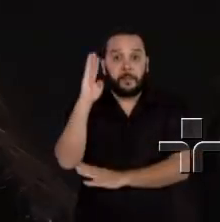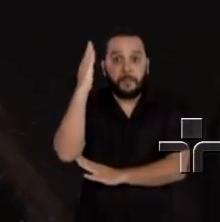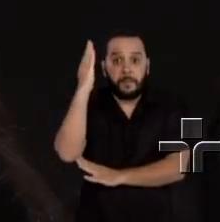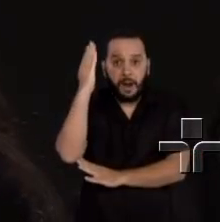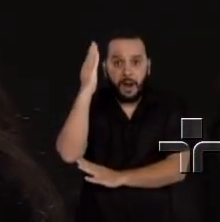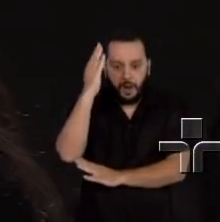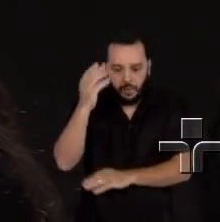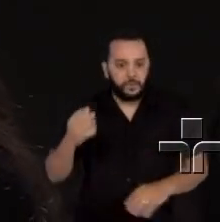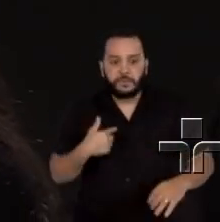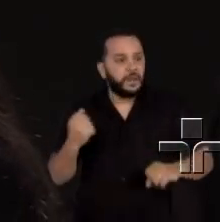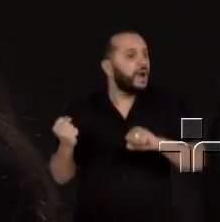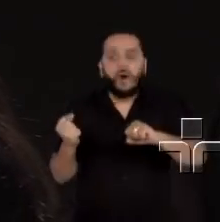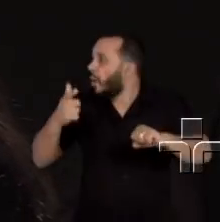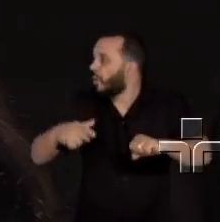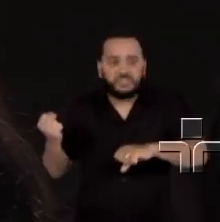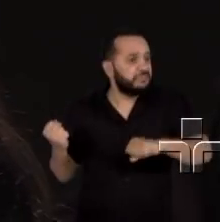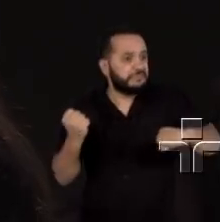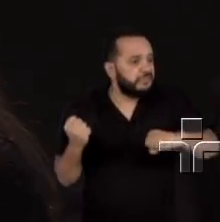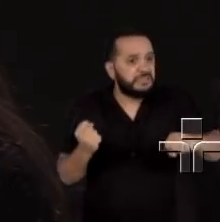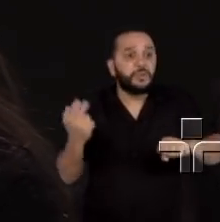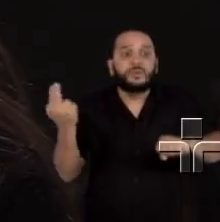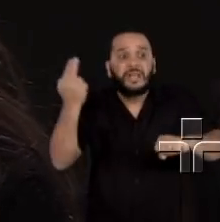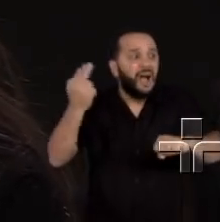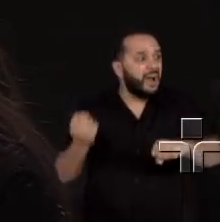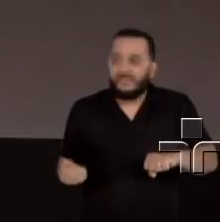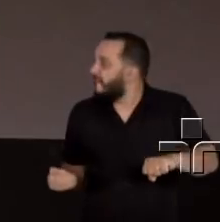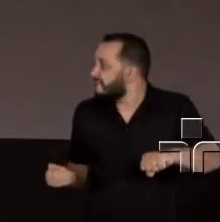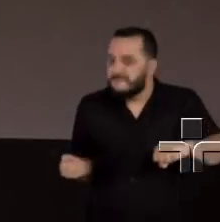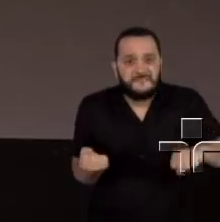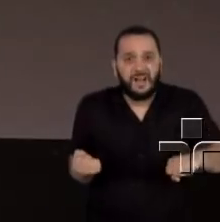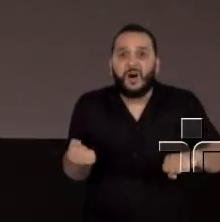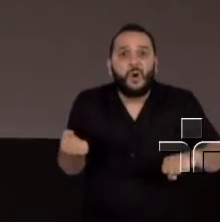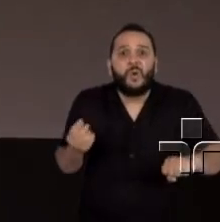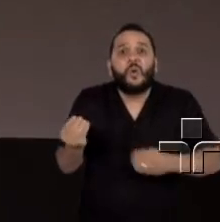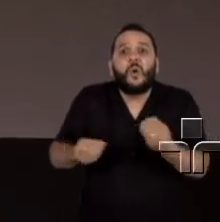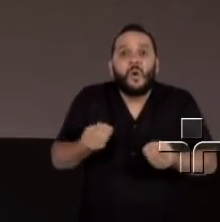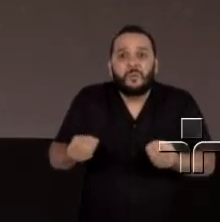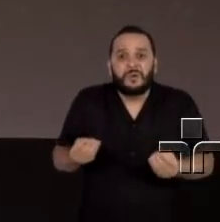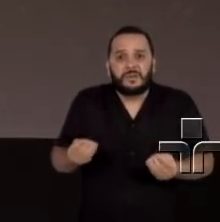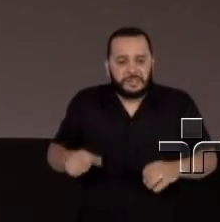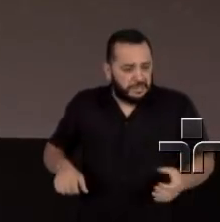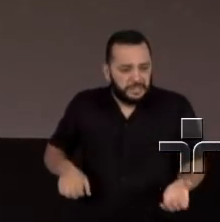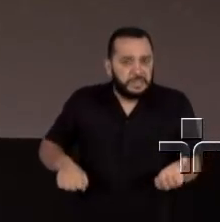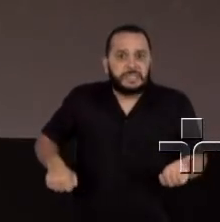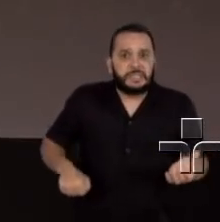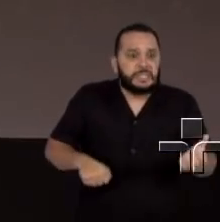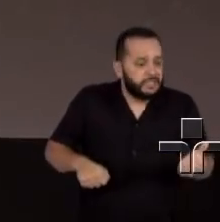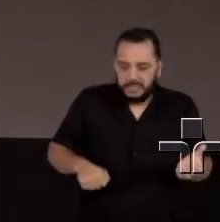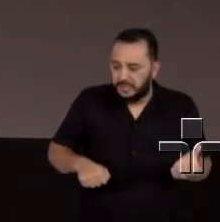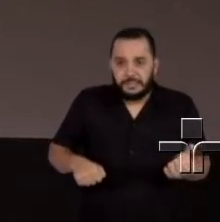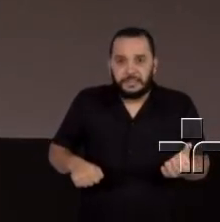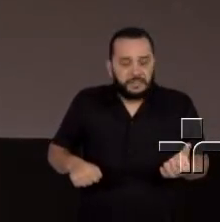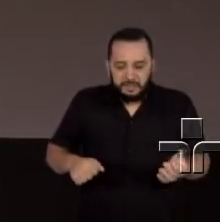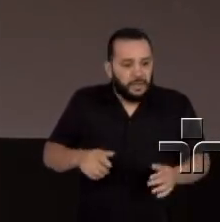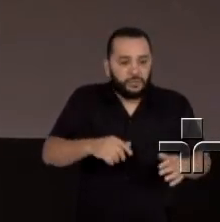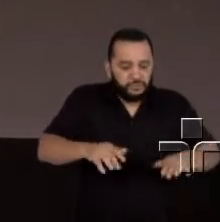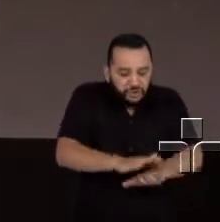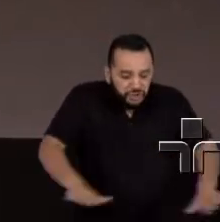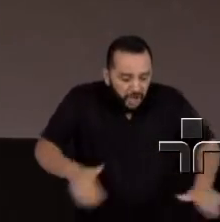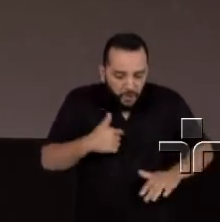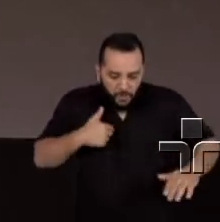não tinha bagageiro, não cabia no bagageiro. Então, o trapézio foi no meio do